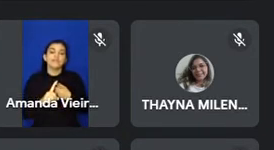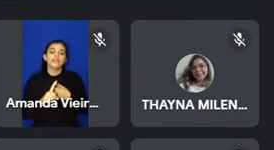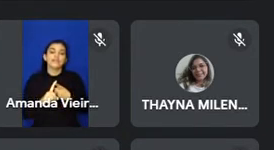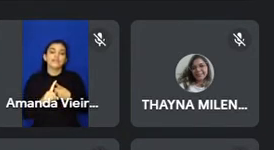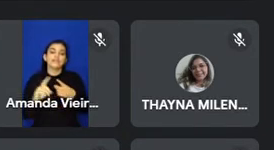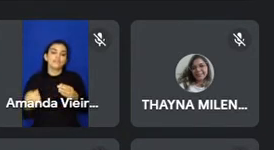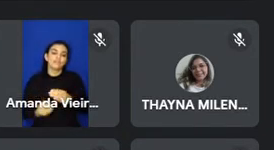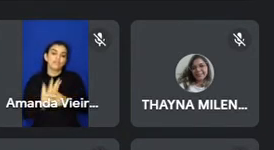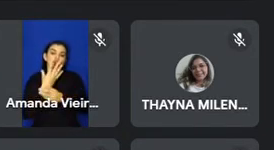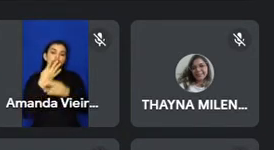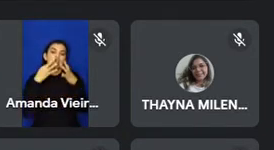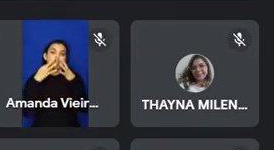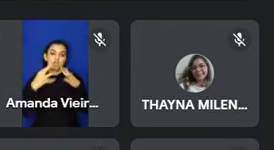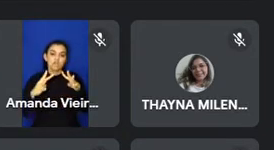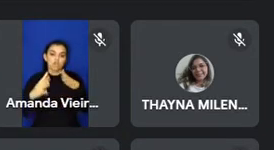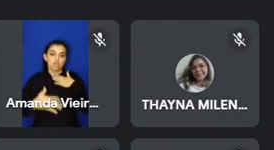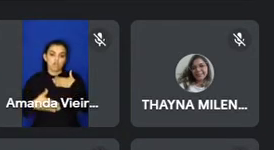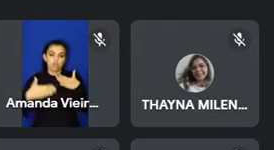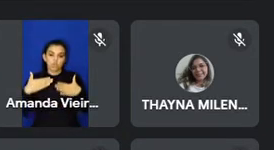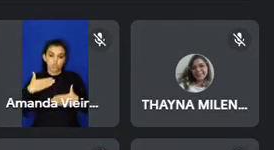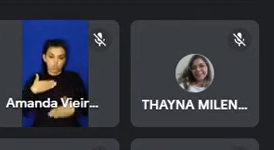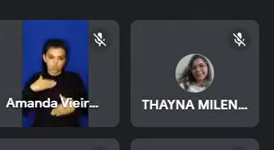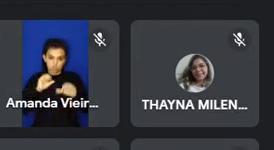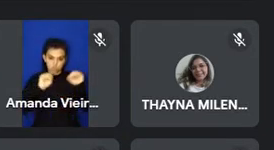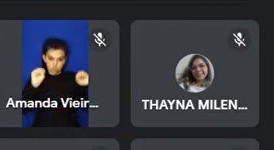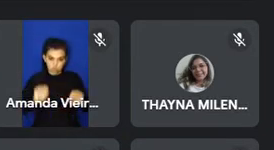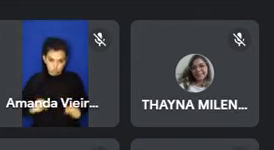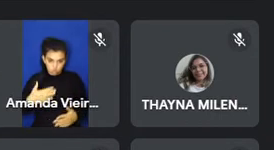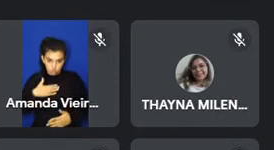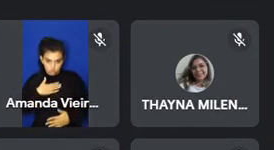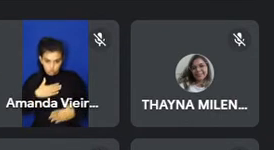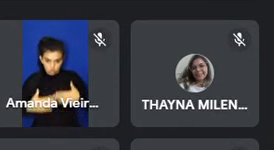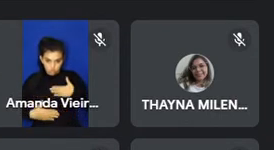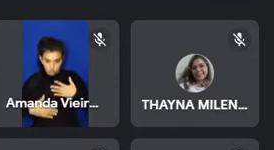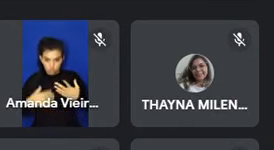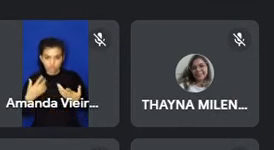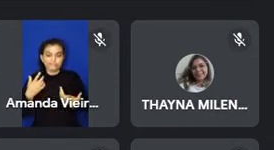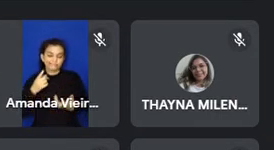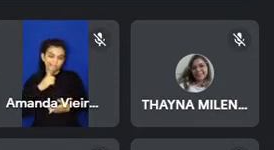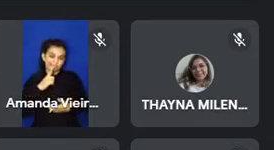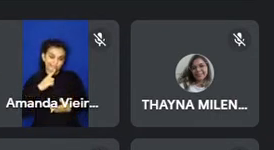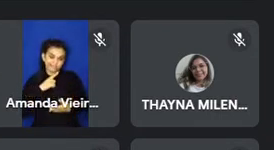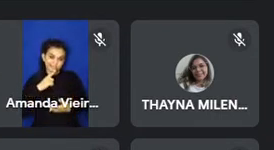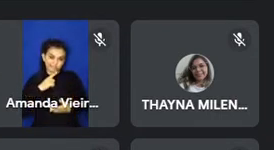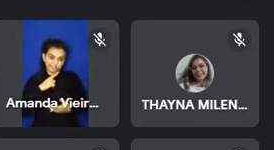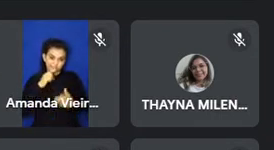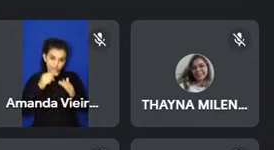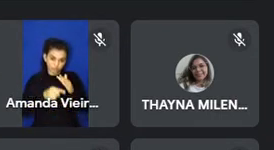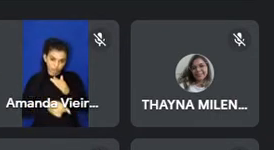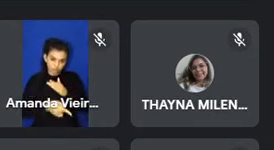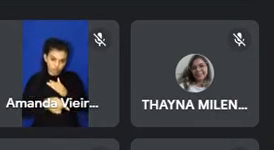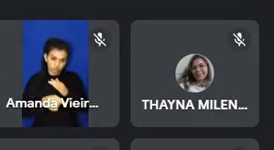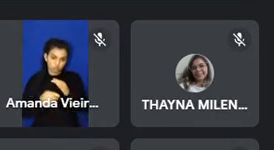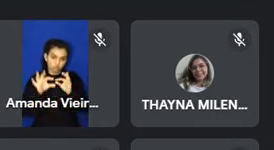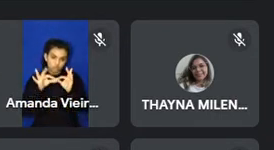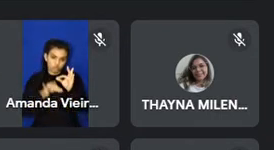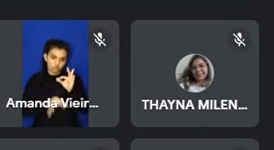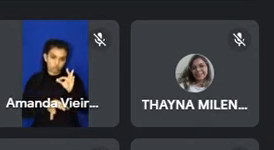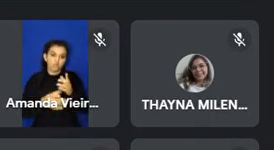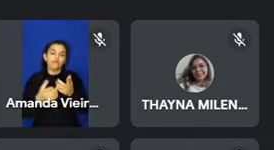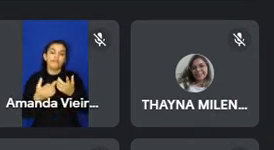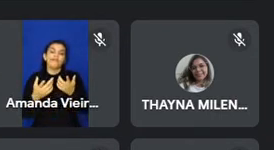para aquela toxina ou aquele antígeno de micro-organismo, e aí depois